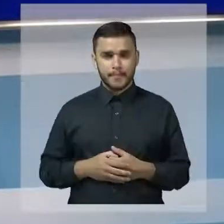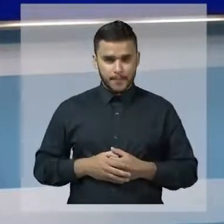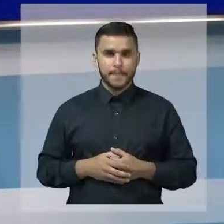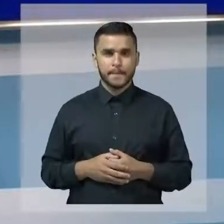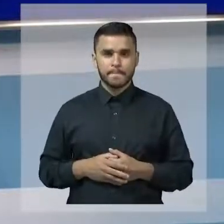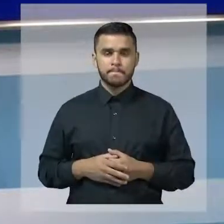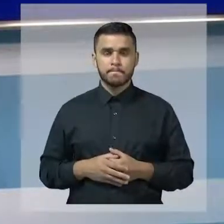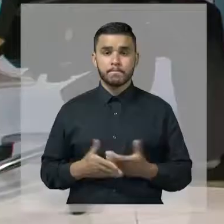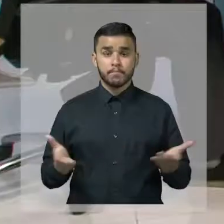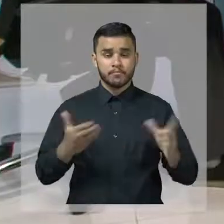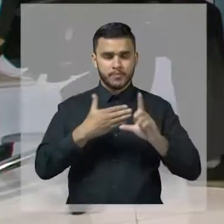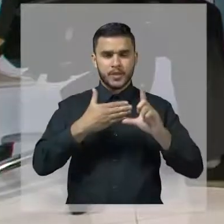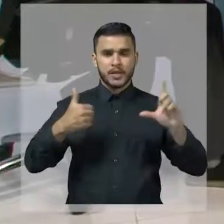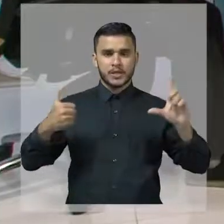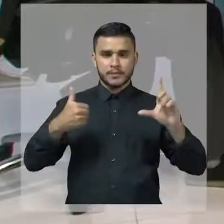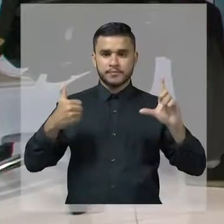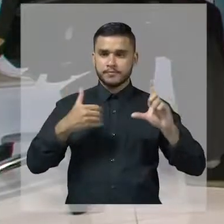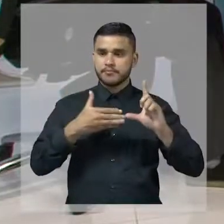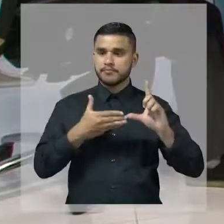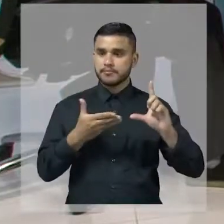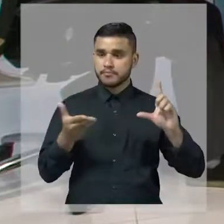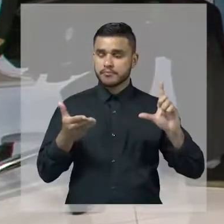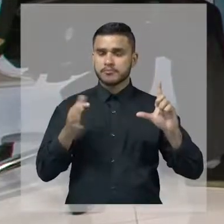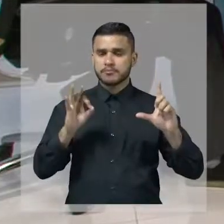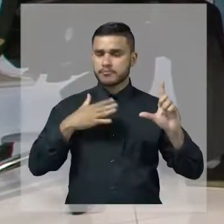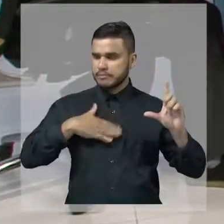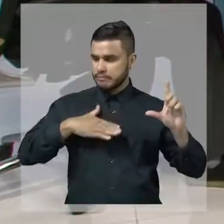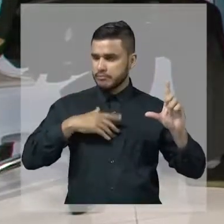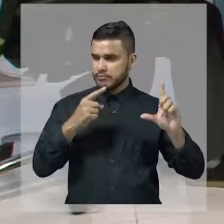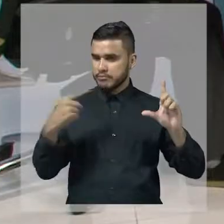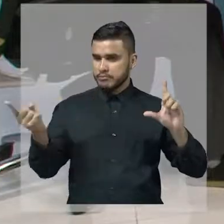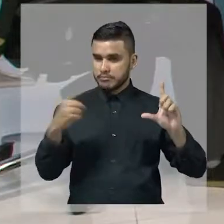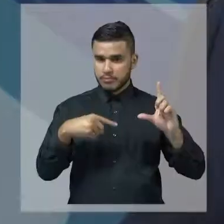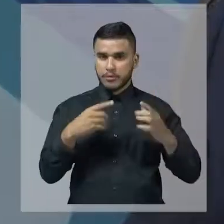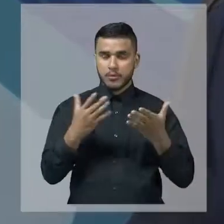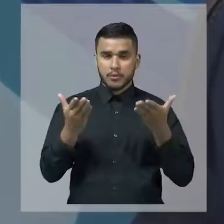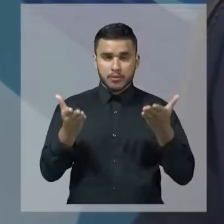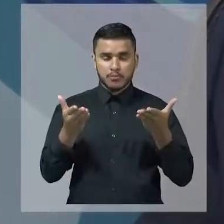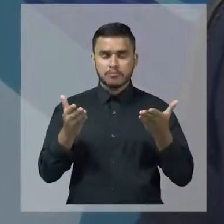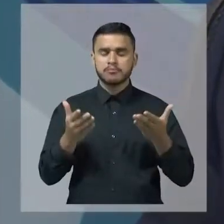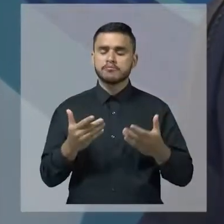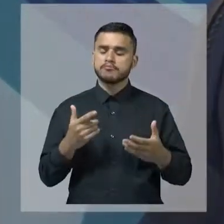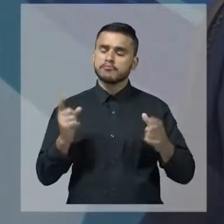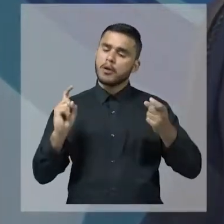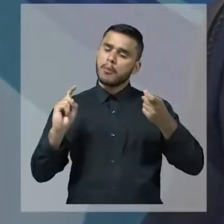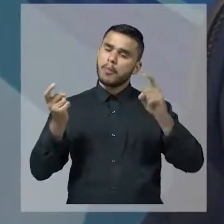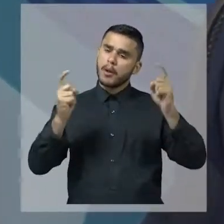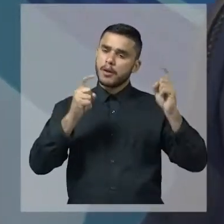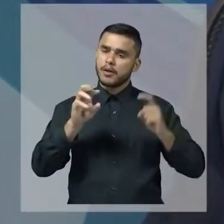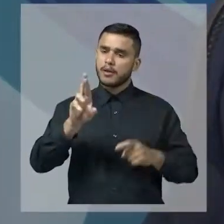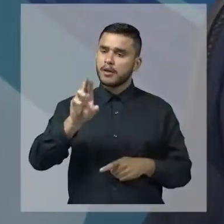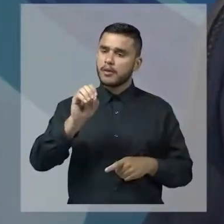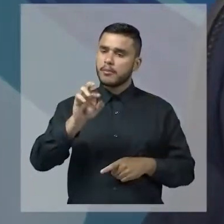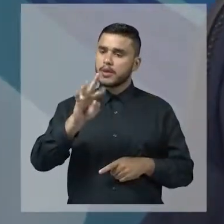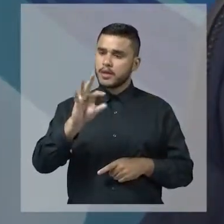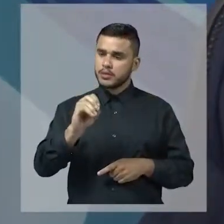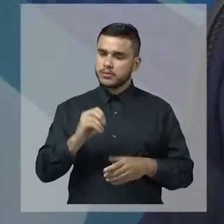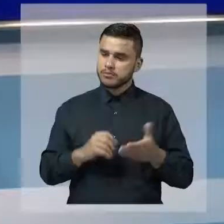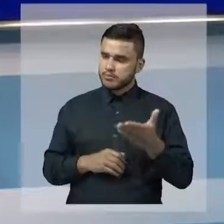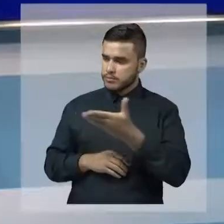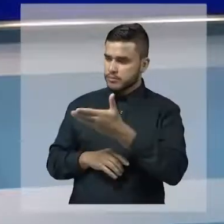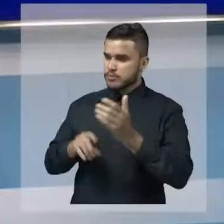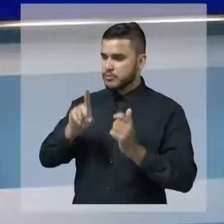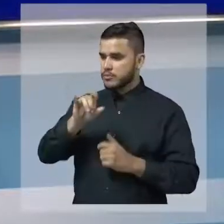já se esgotou. Eu quero fazer um rápido intervalo. Quando voltarmos, eu quero retomar essa discussão. Professor Roberto, professor Djalma, a partir do